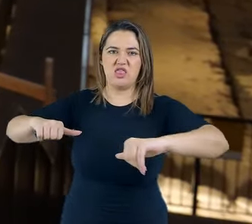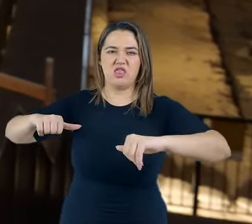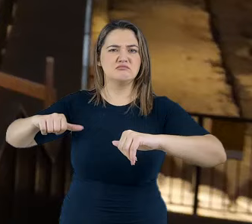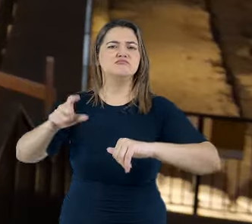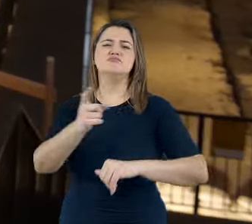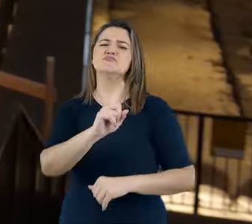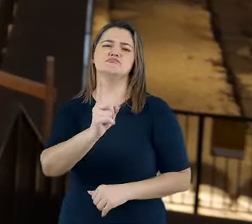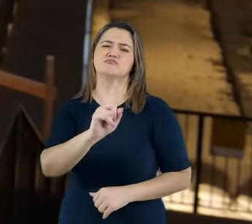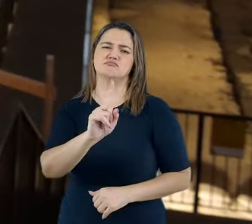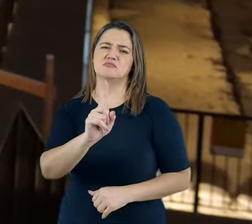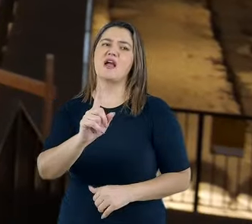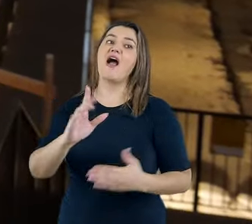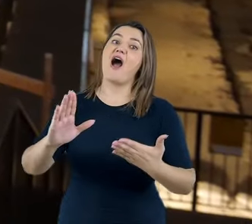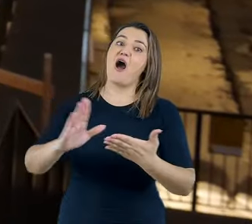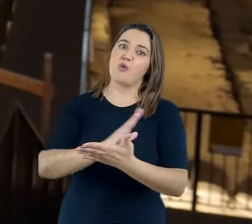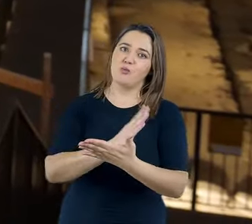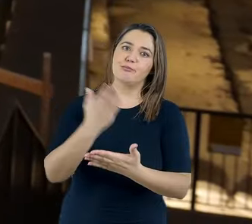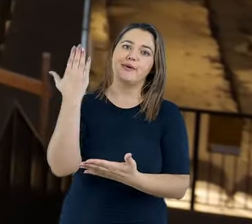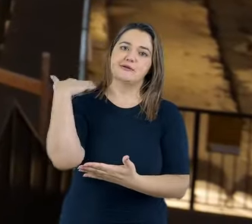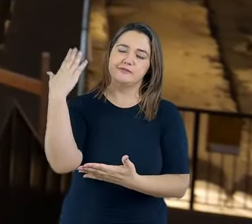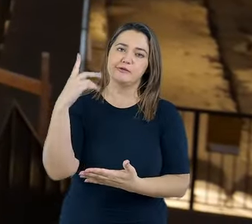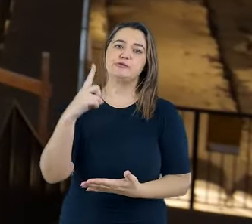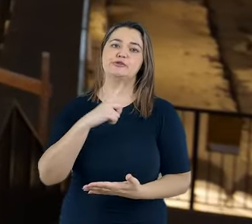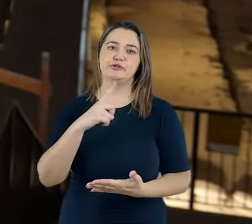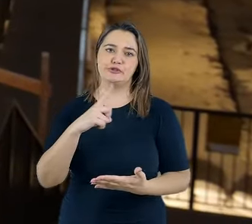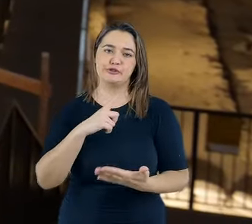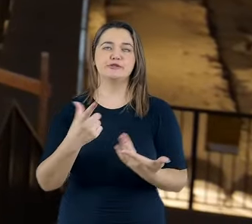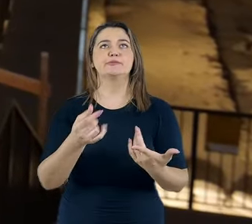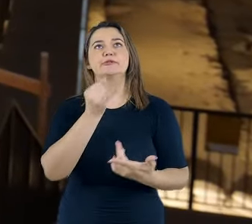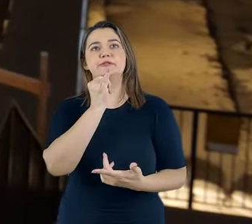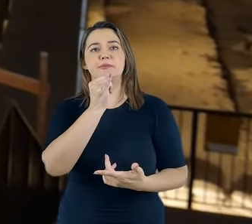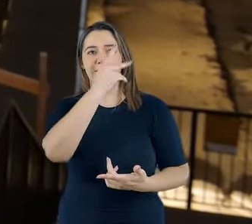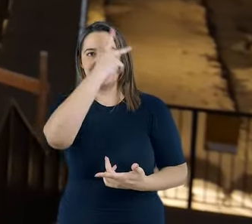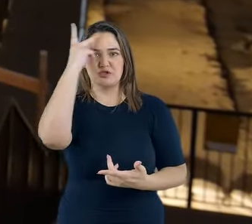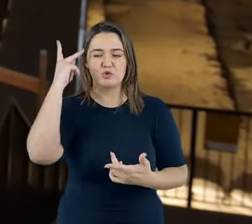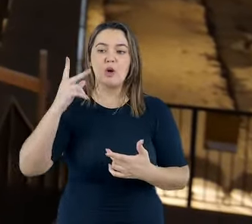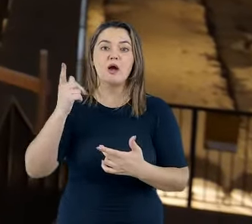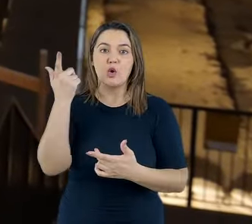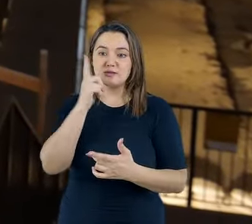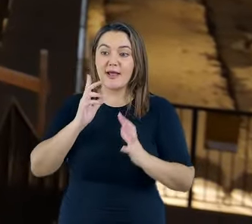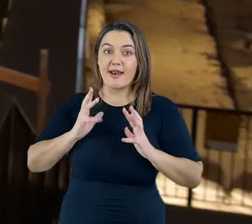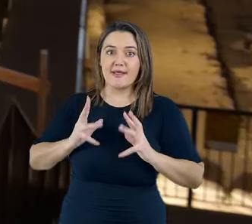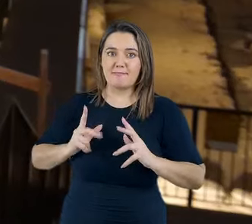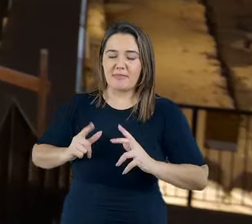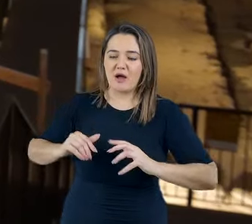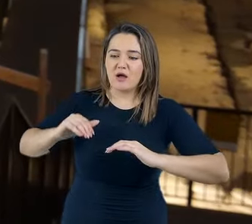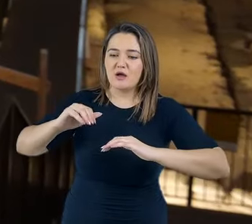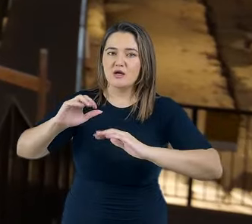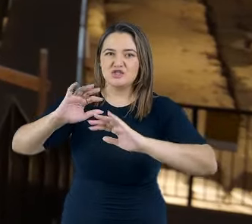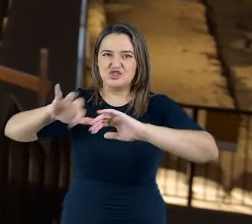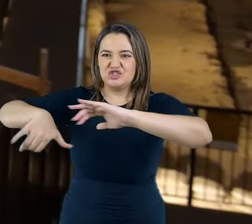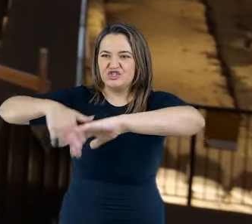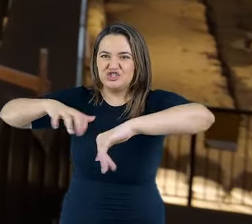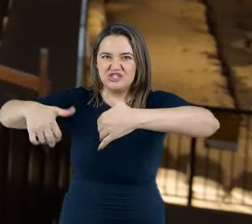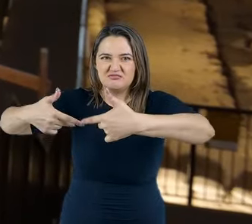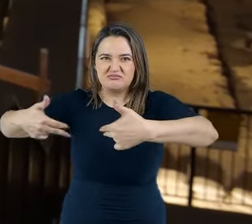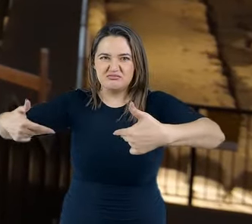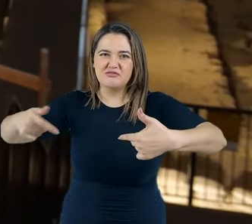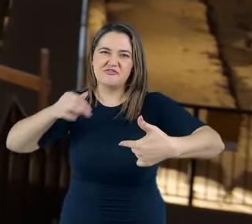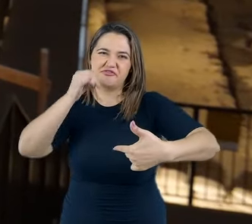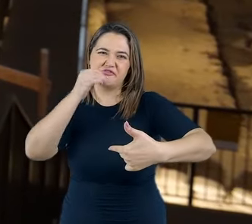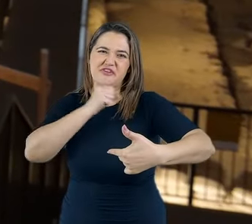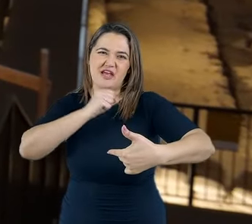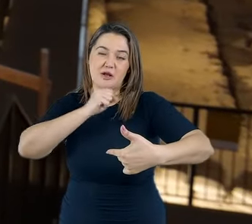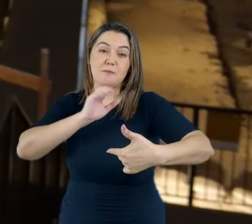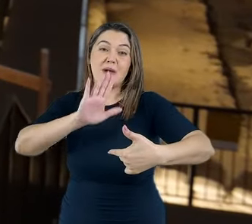começar do zero. Embora, eventualmente, nós possamos identificar a limpeza de um terreno na arqueologia,